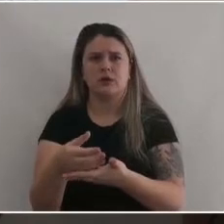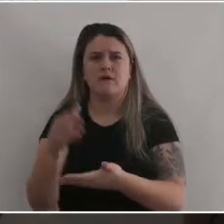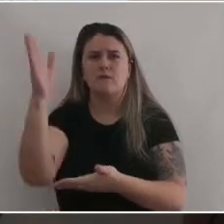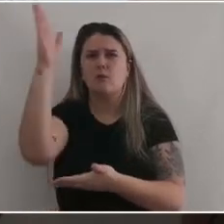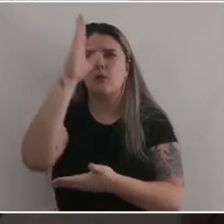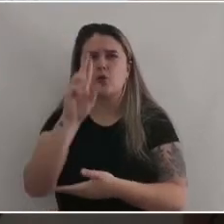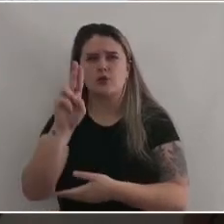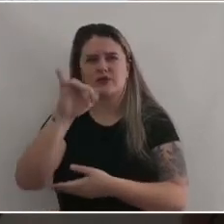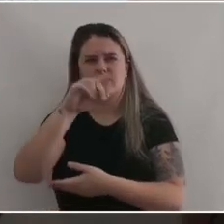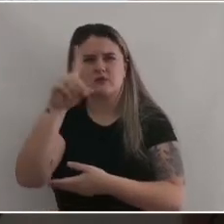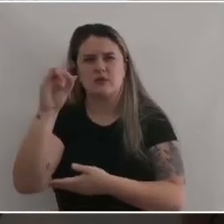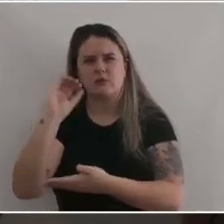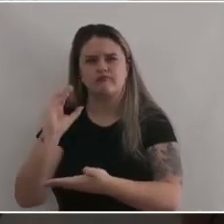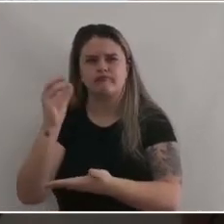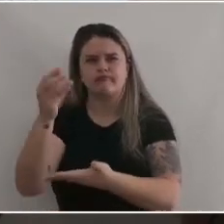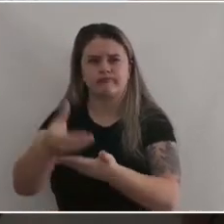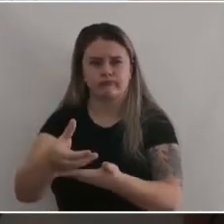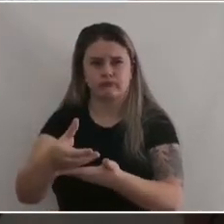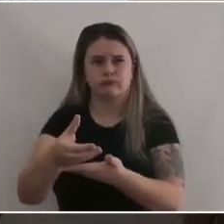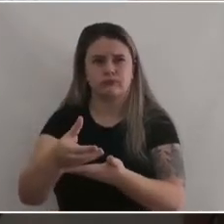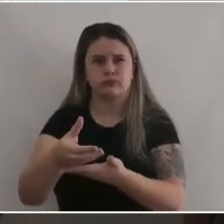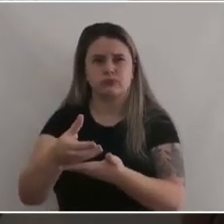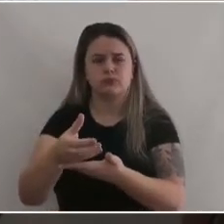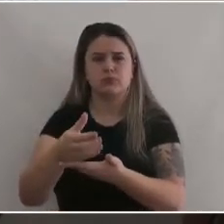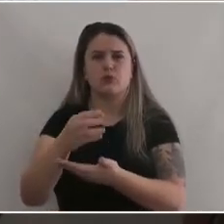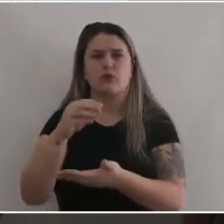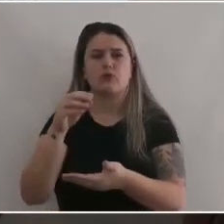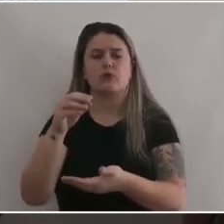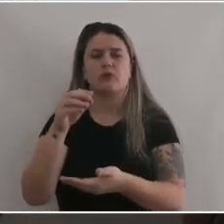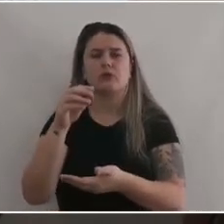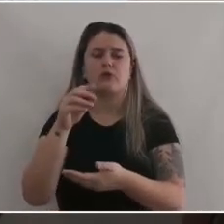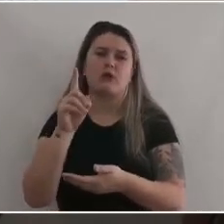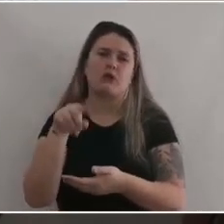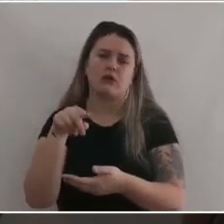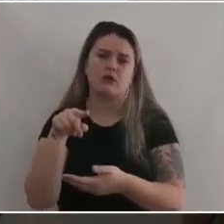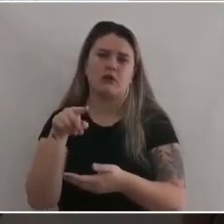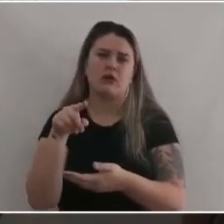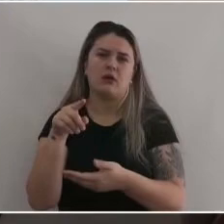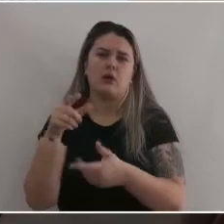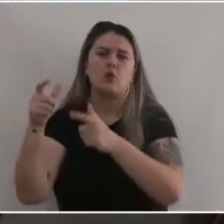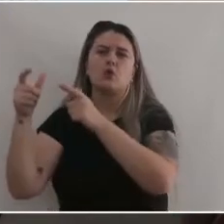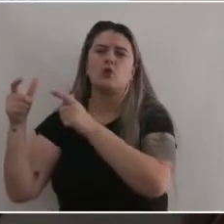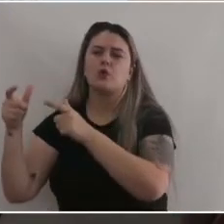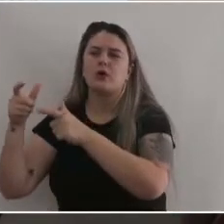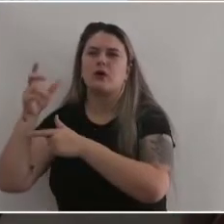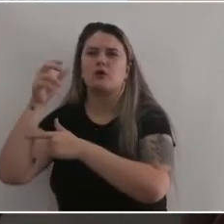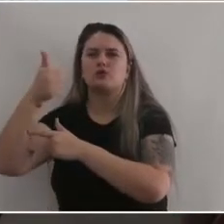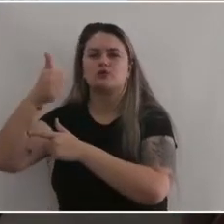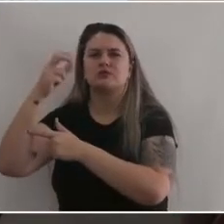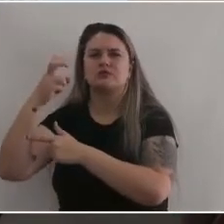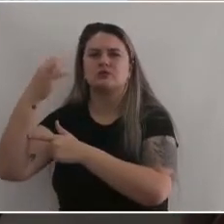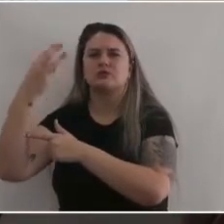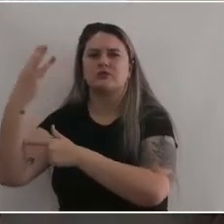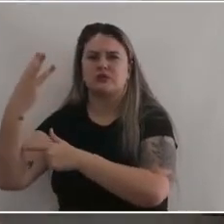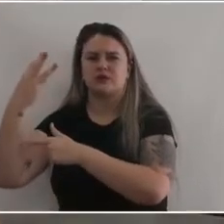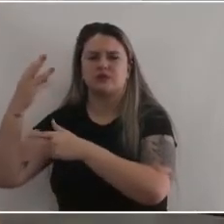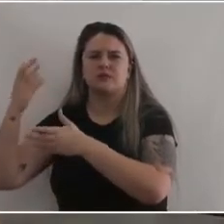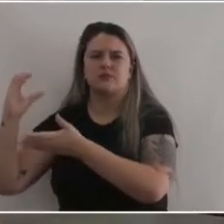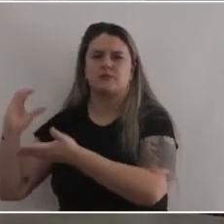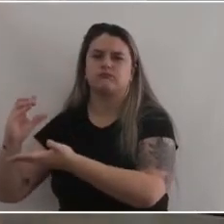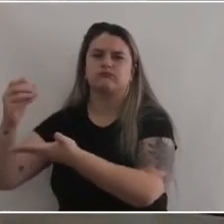União, da fonte 853, que é uma classificação contábil que